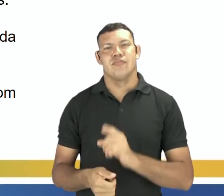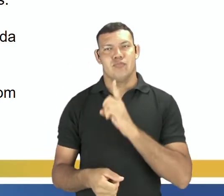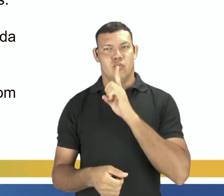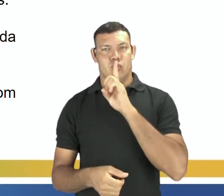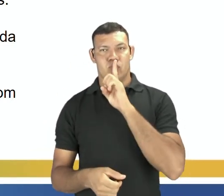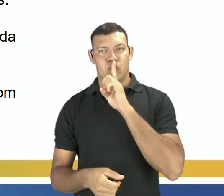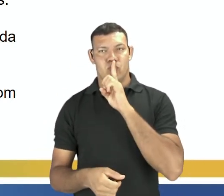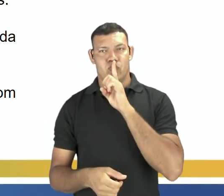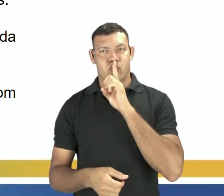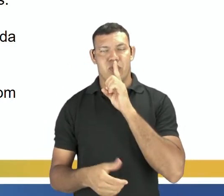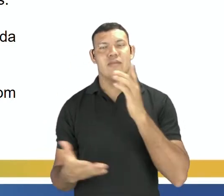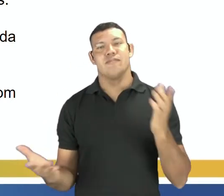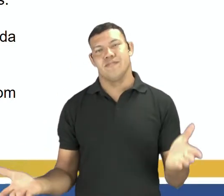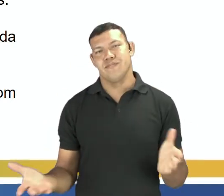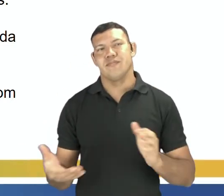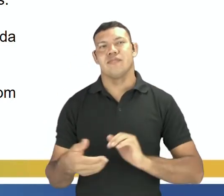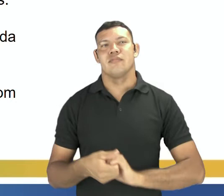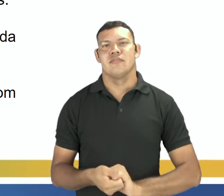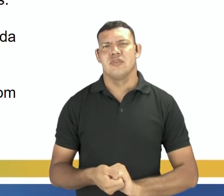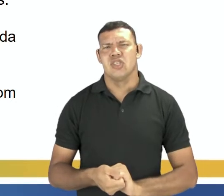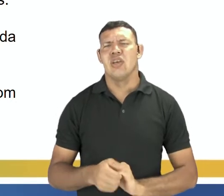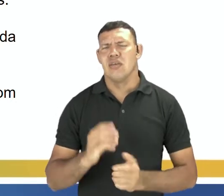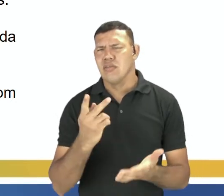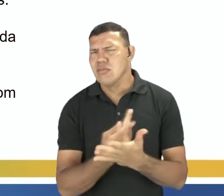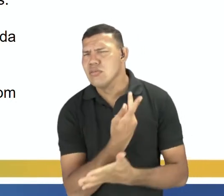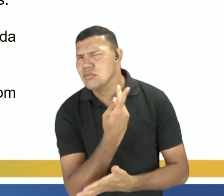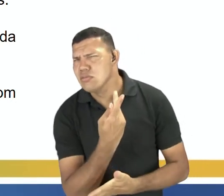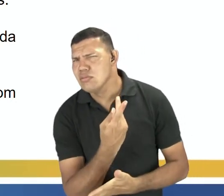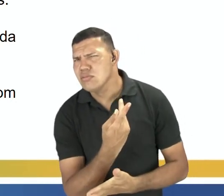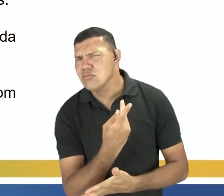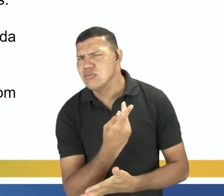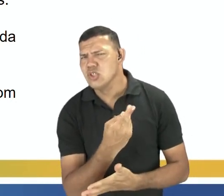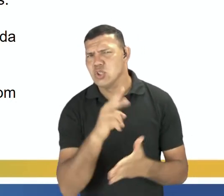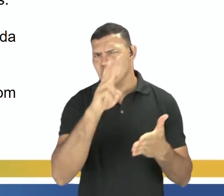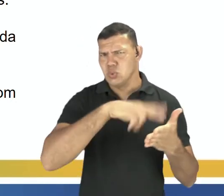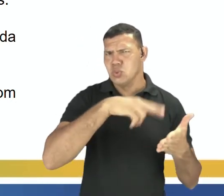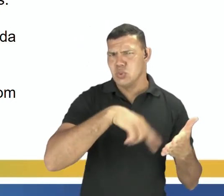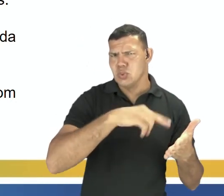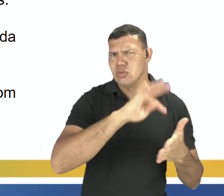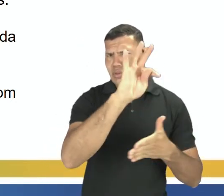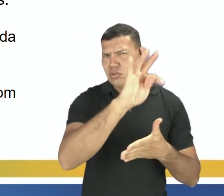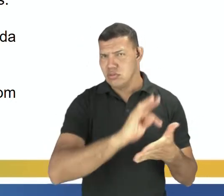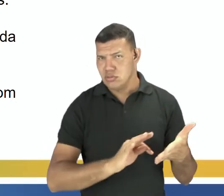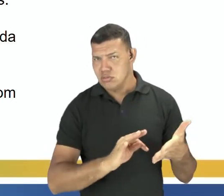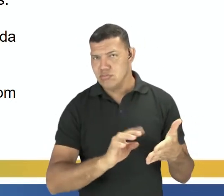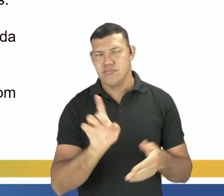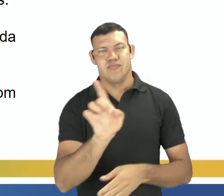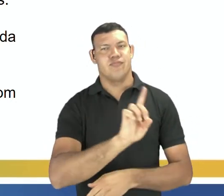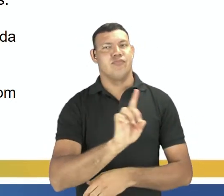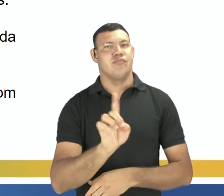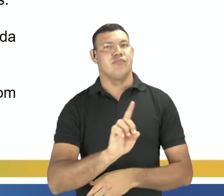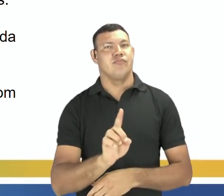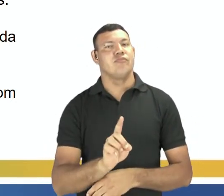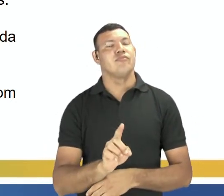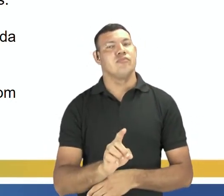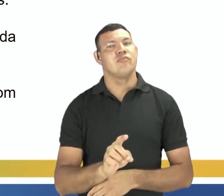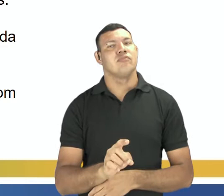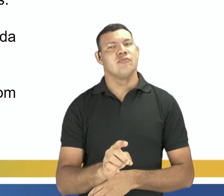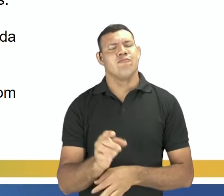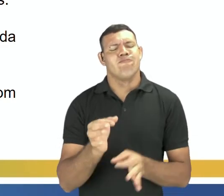era deselegante com as beatas. Aconteceu isso? Em algum momento do texto a gente visualizou isso? Não. Fala que ela